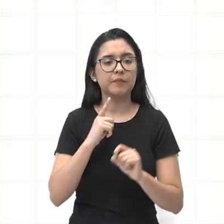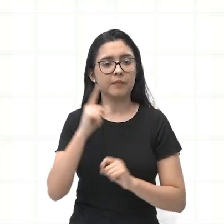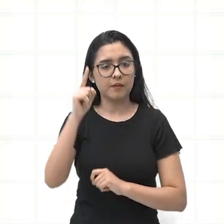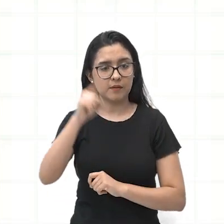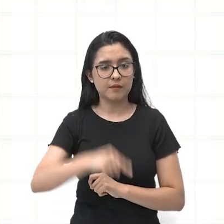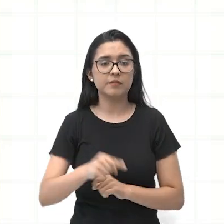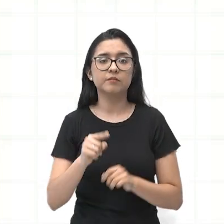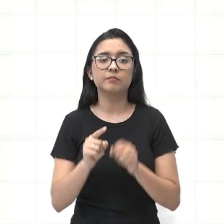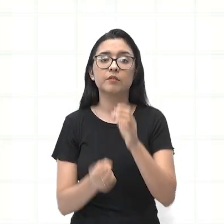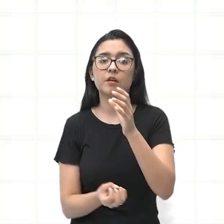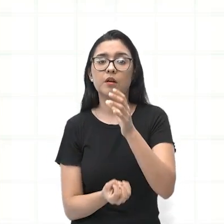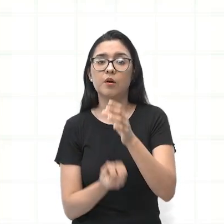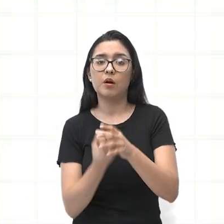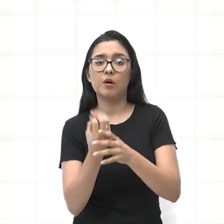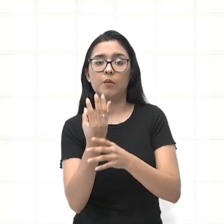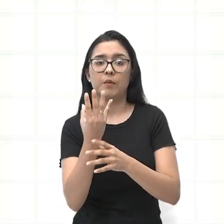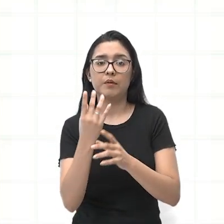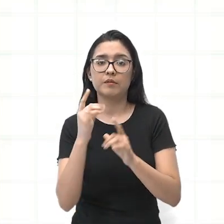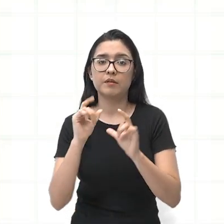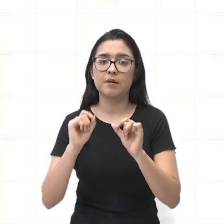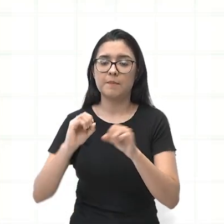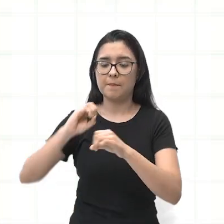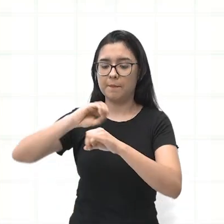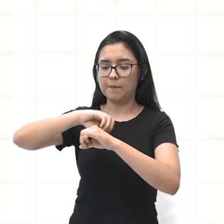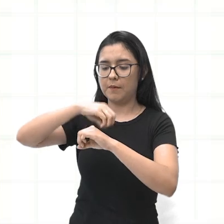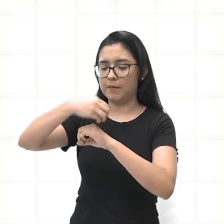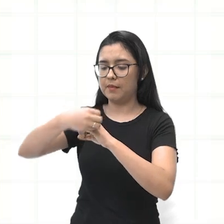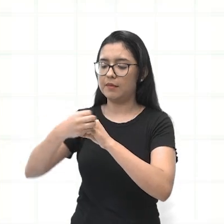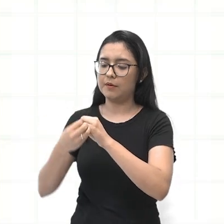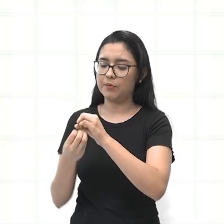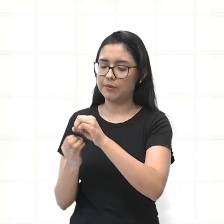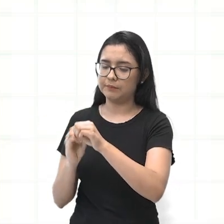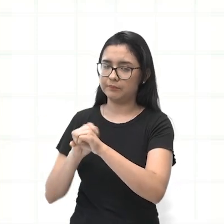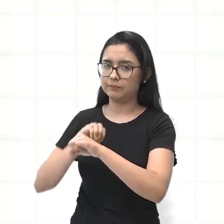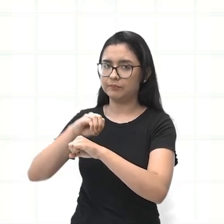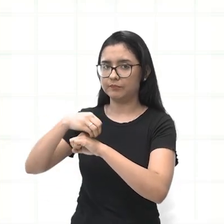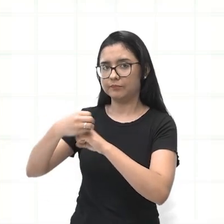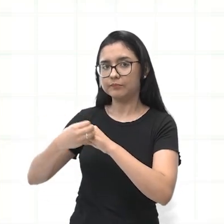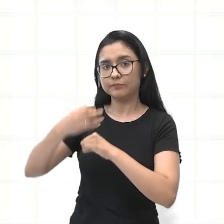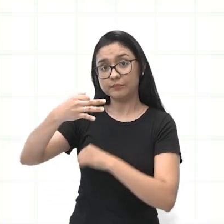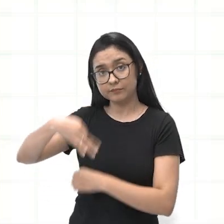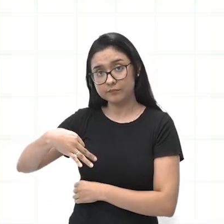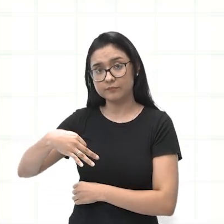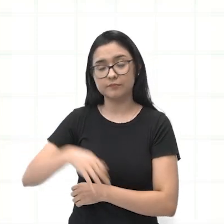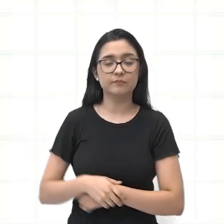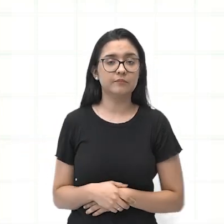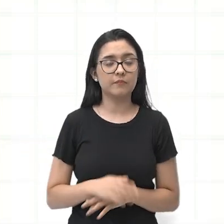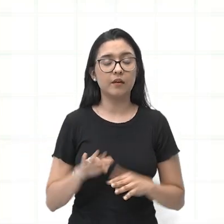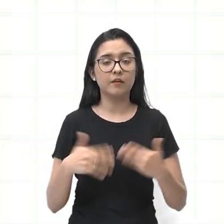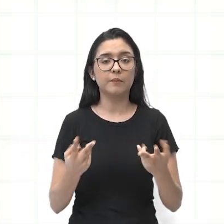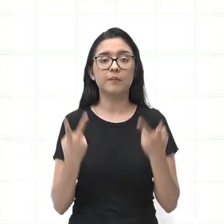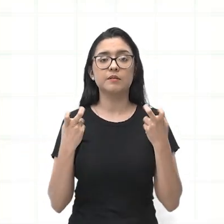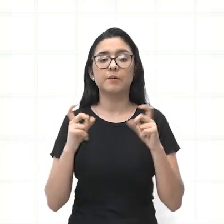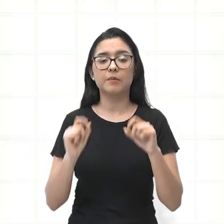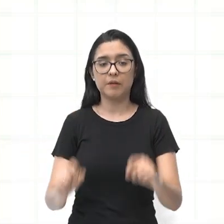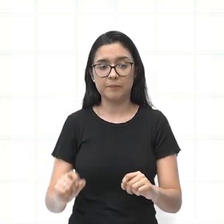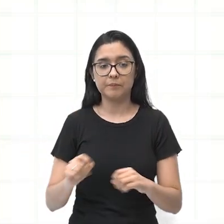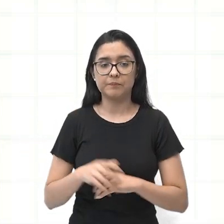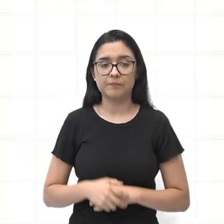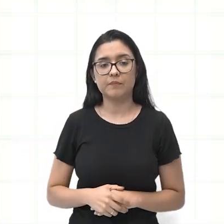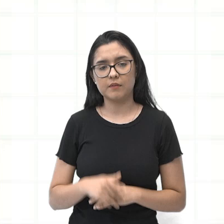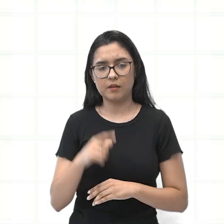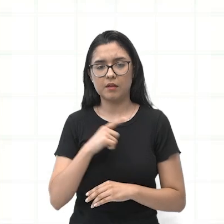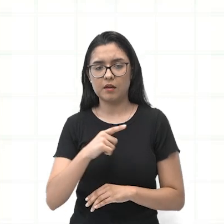também formavam o quê? Moléculas, certo? Então, observem que aqui